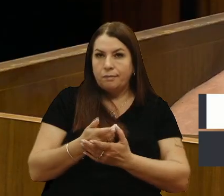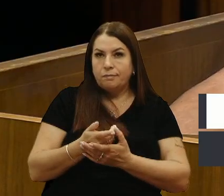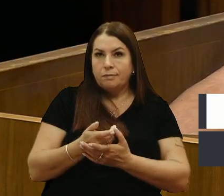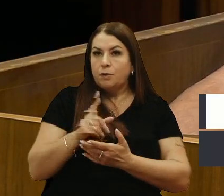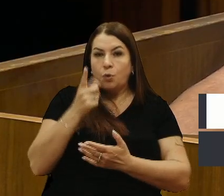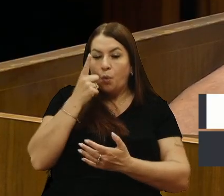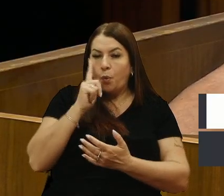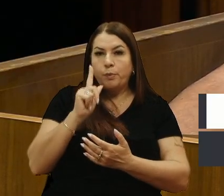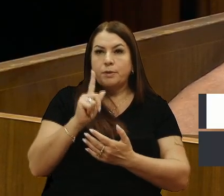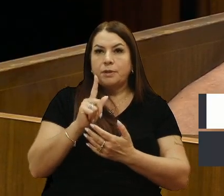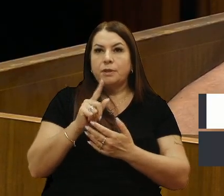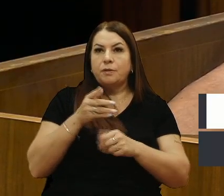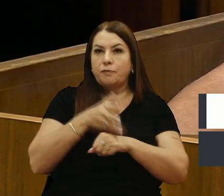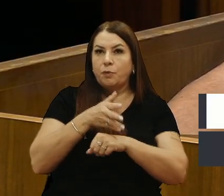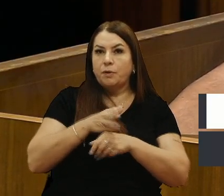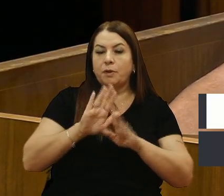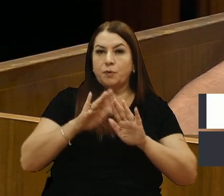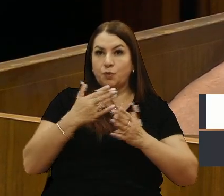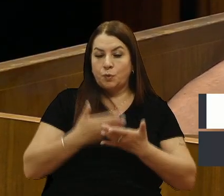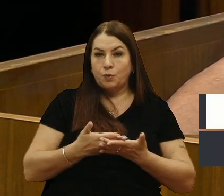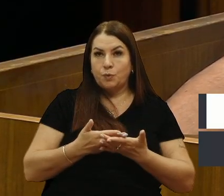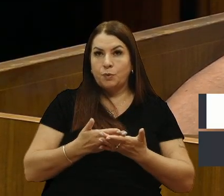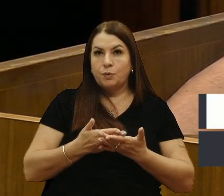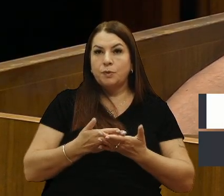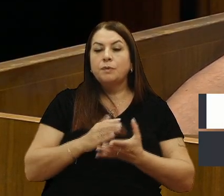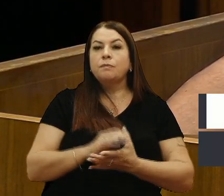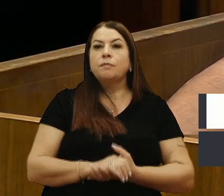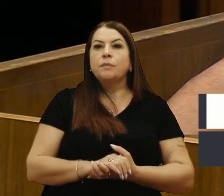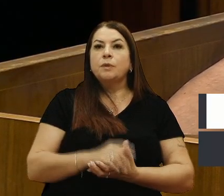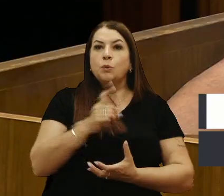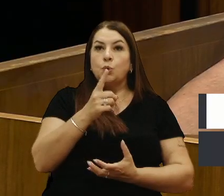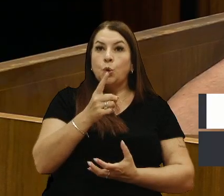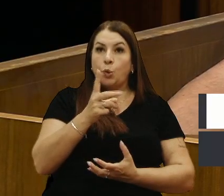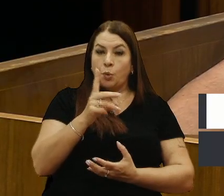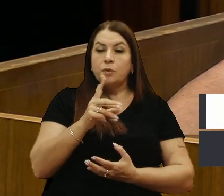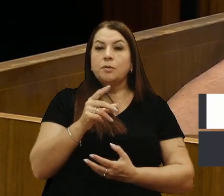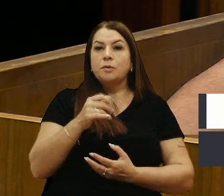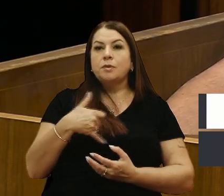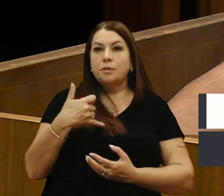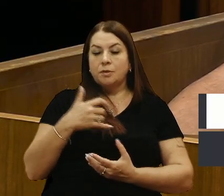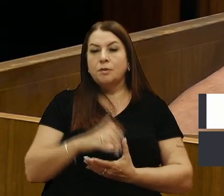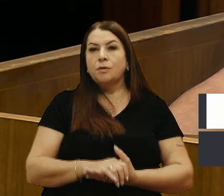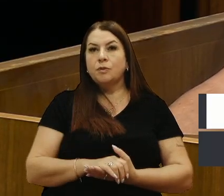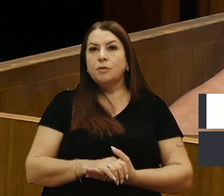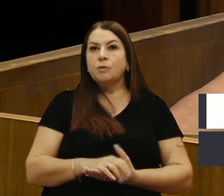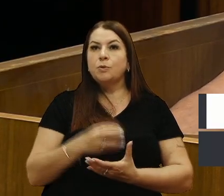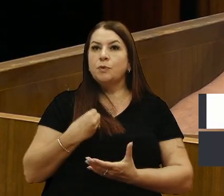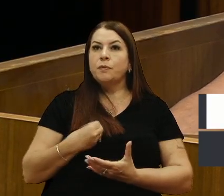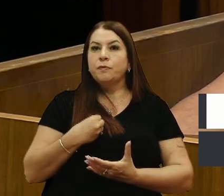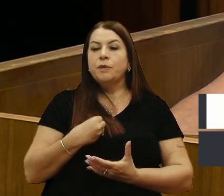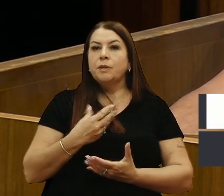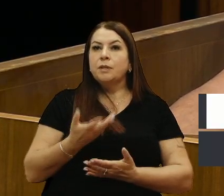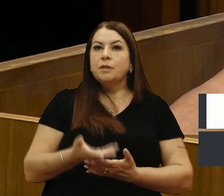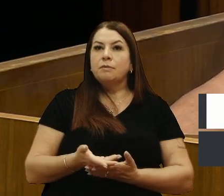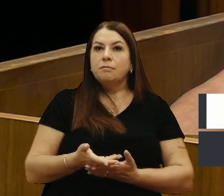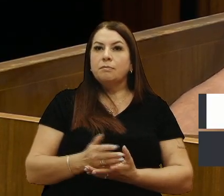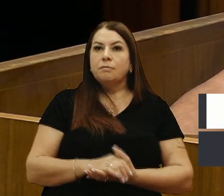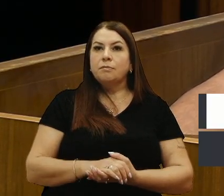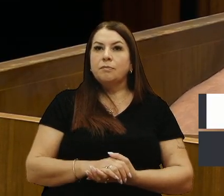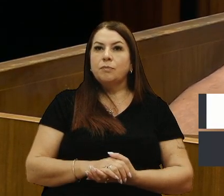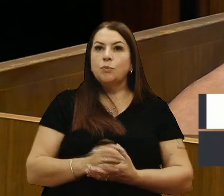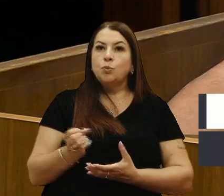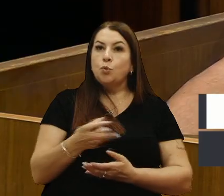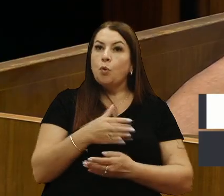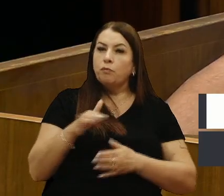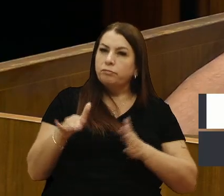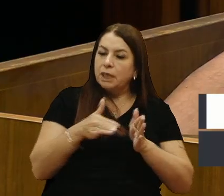não conseguindo frequentar a escola. Contudo, aos 12 anos, sua vida tomou um novo